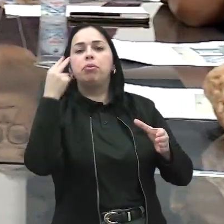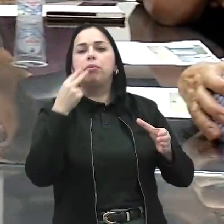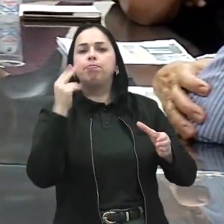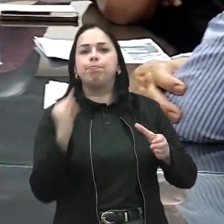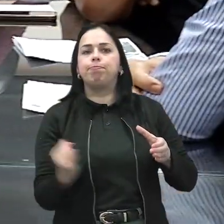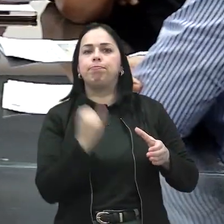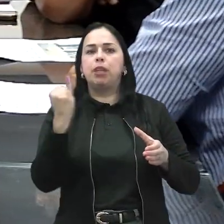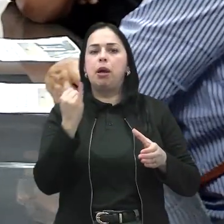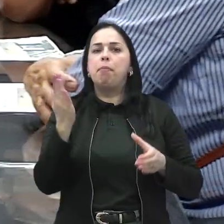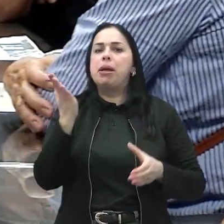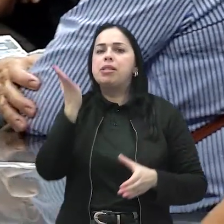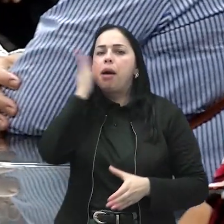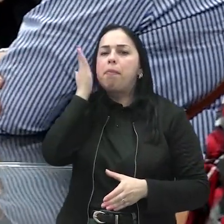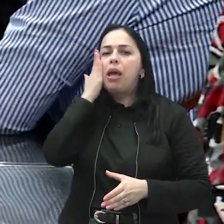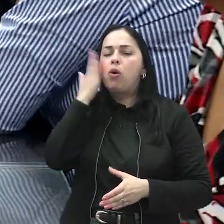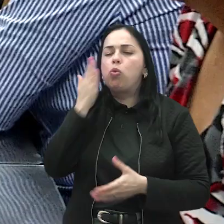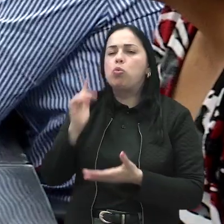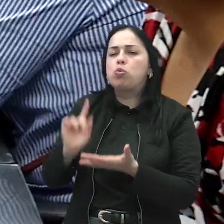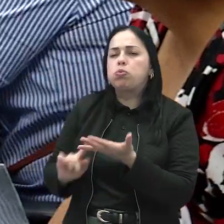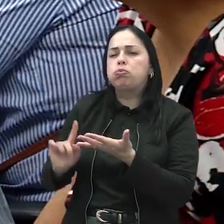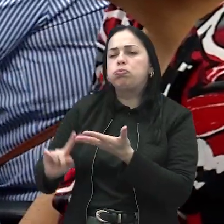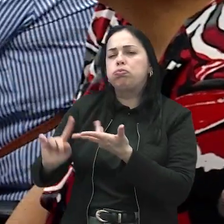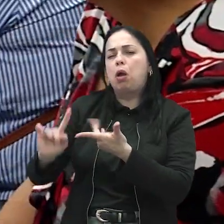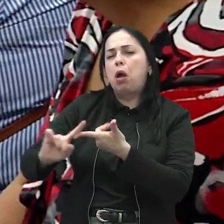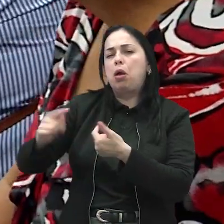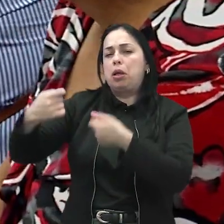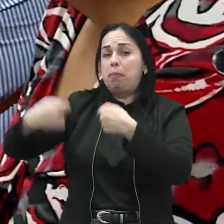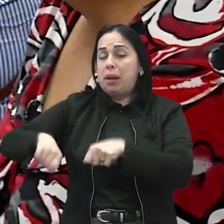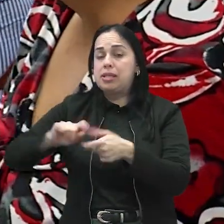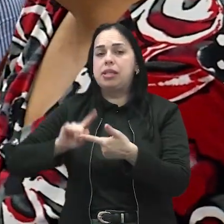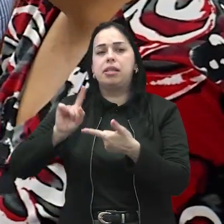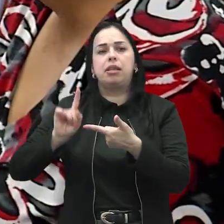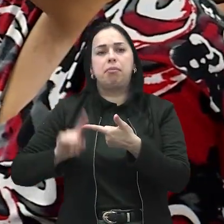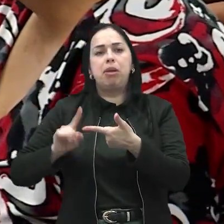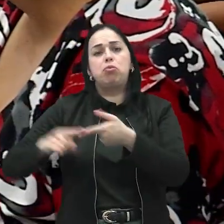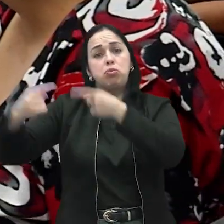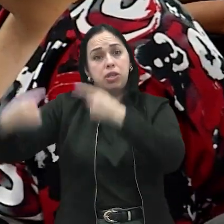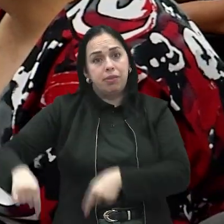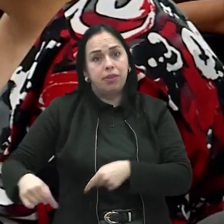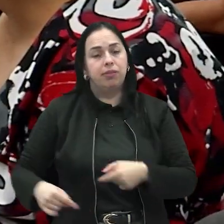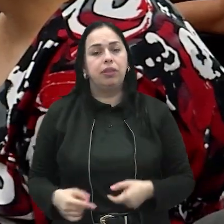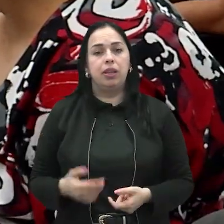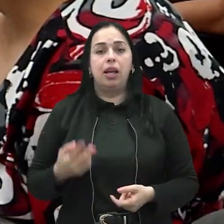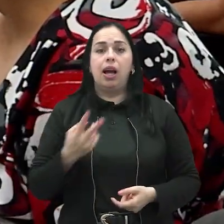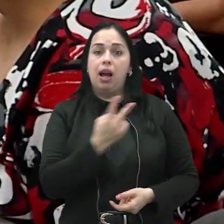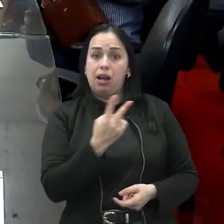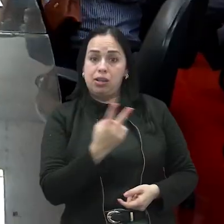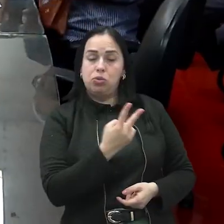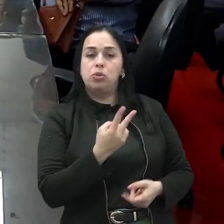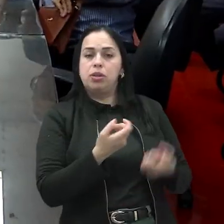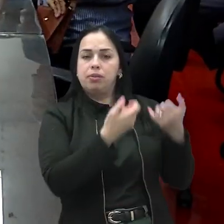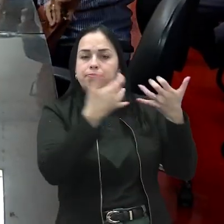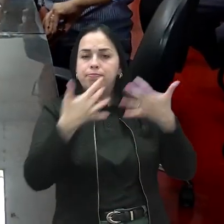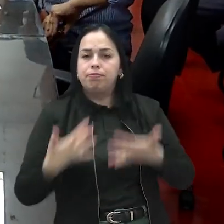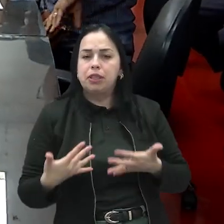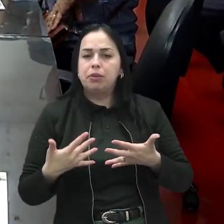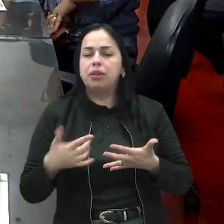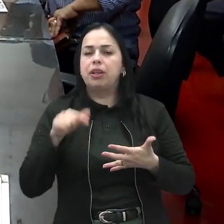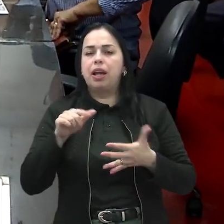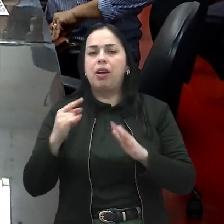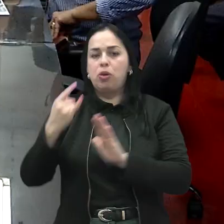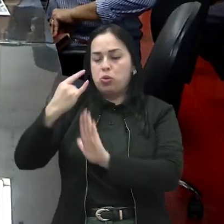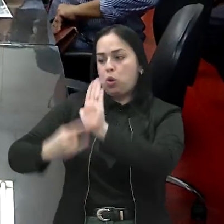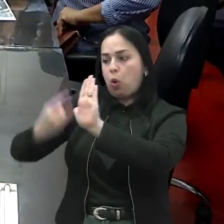Frente Parlamentar é fundamental para conhecer os desafios e cobranças dos moradores de bairros não regularizados. Segundo elas,